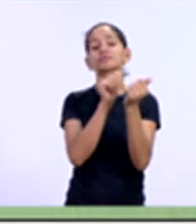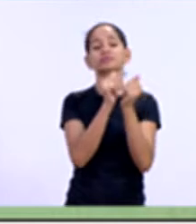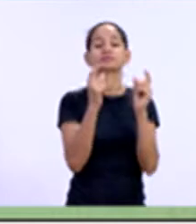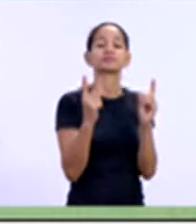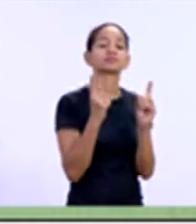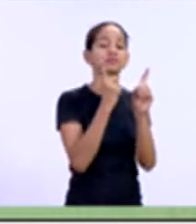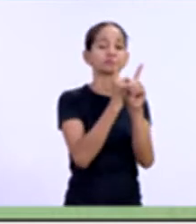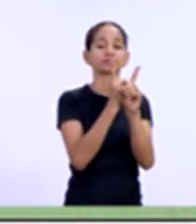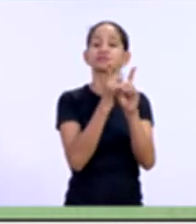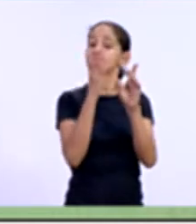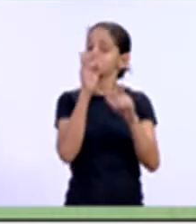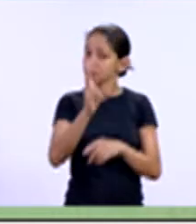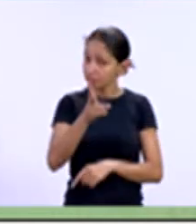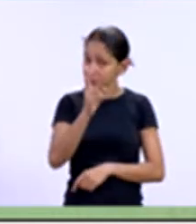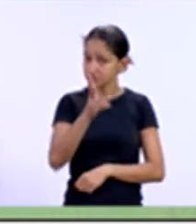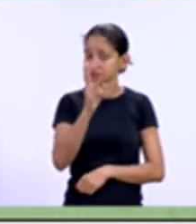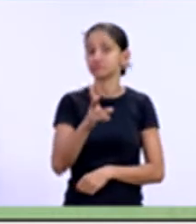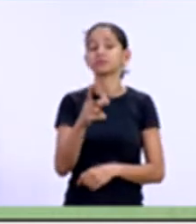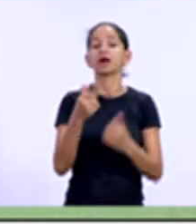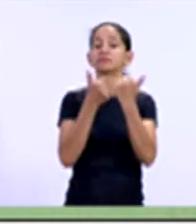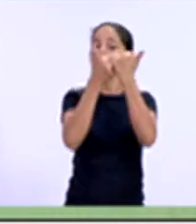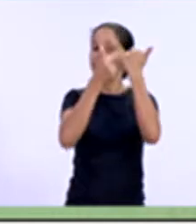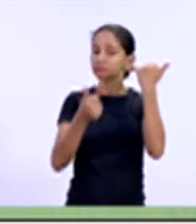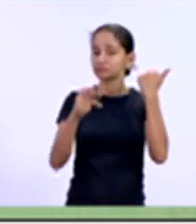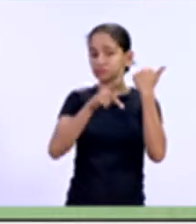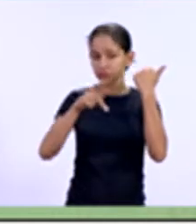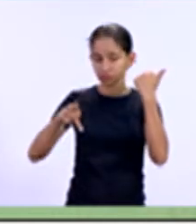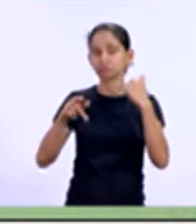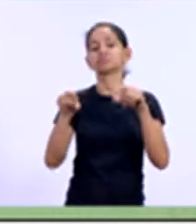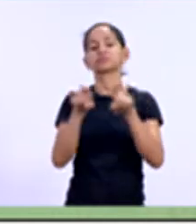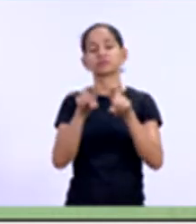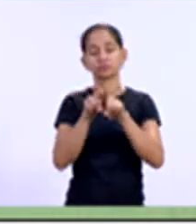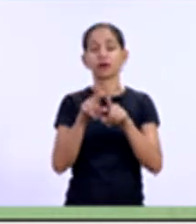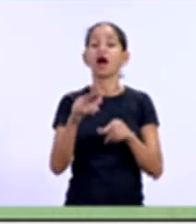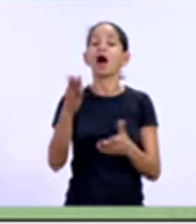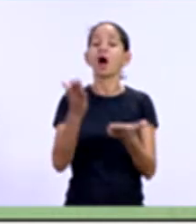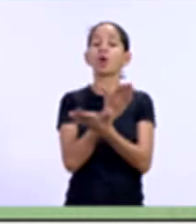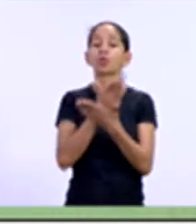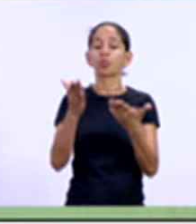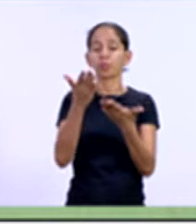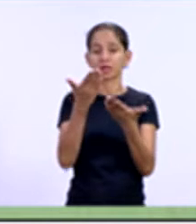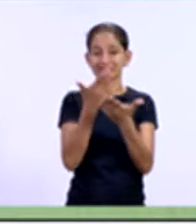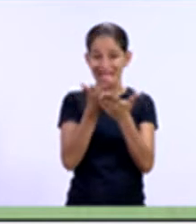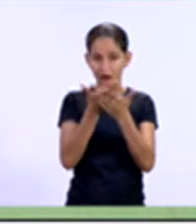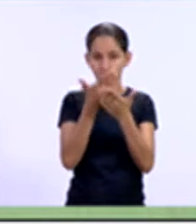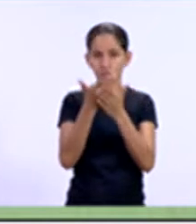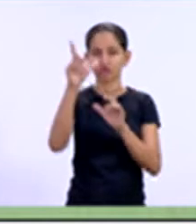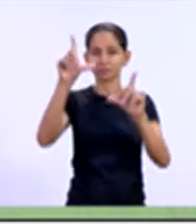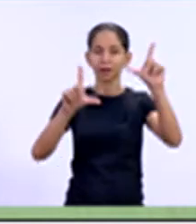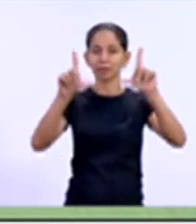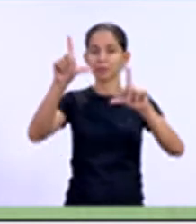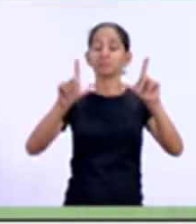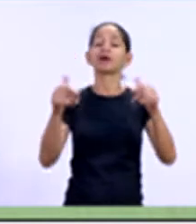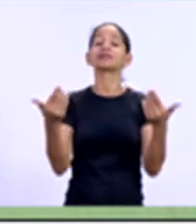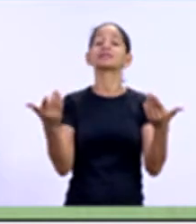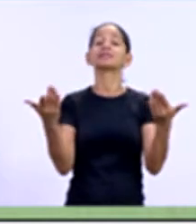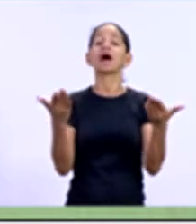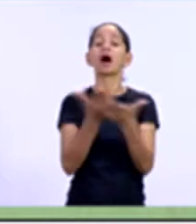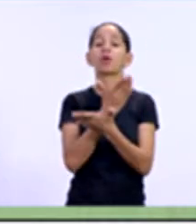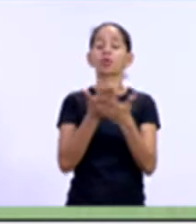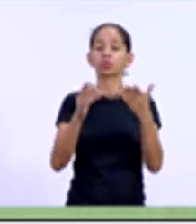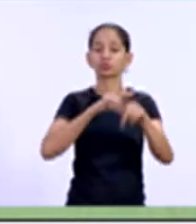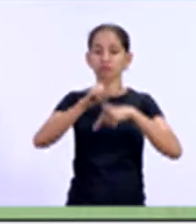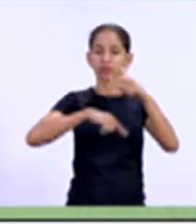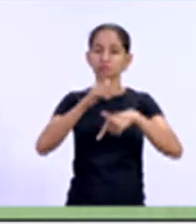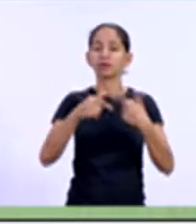estudantes com tutores, para aulas televisionadas e para trabalhos de campo